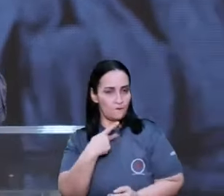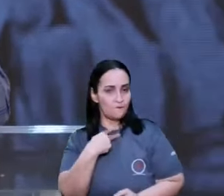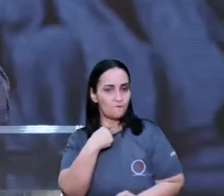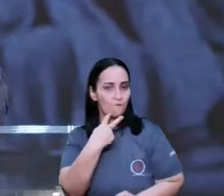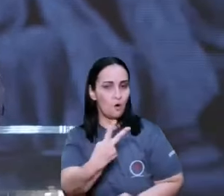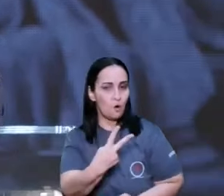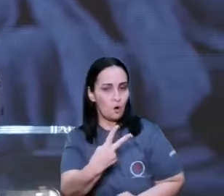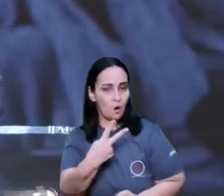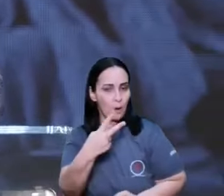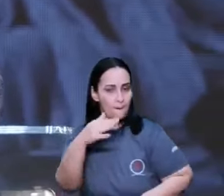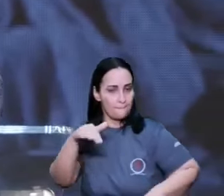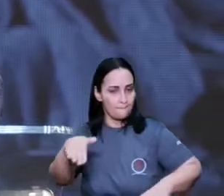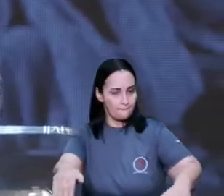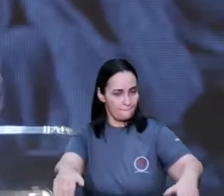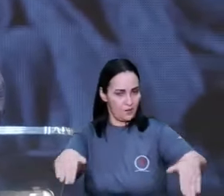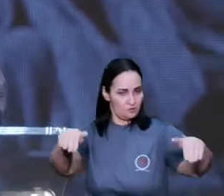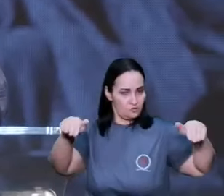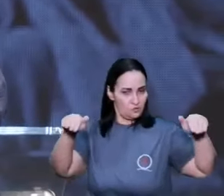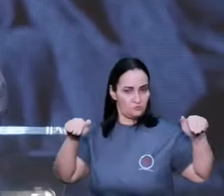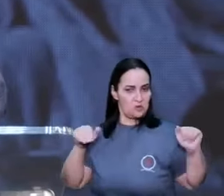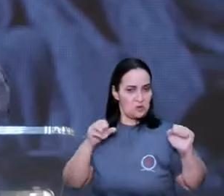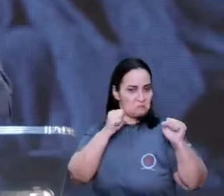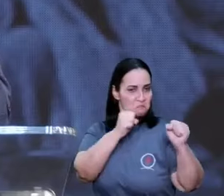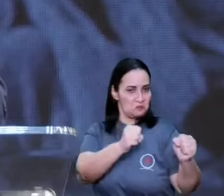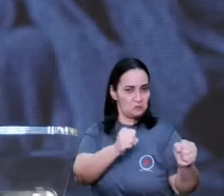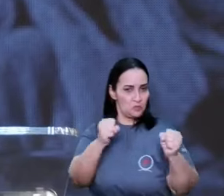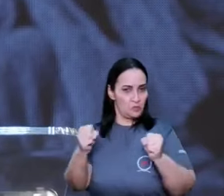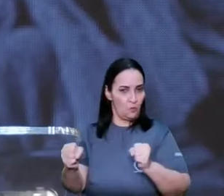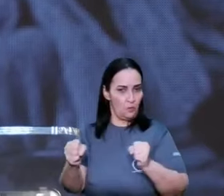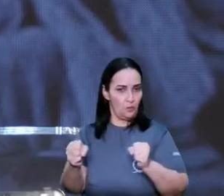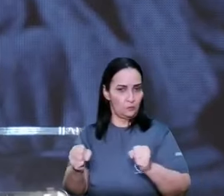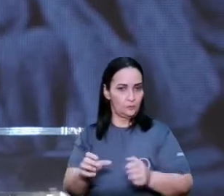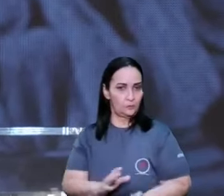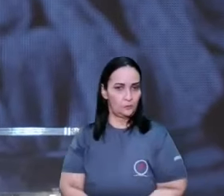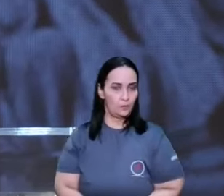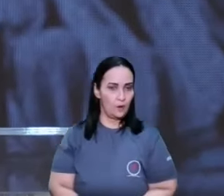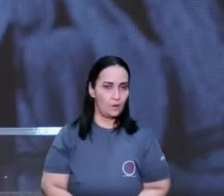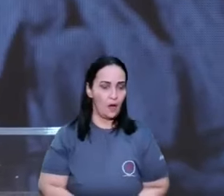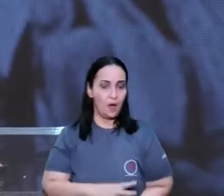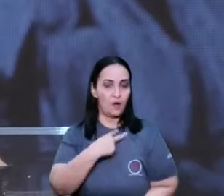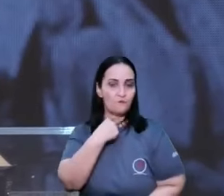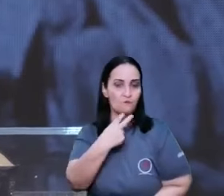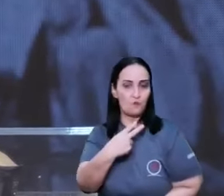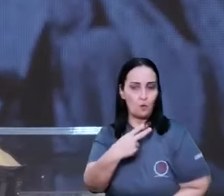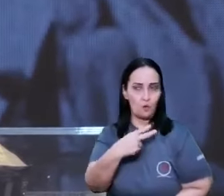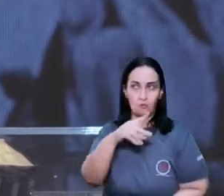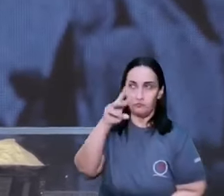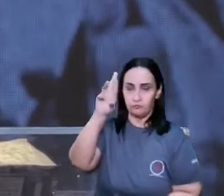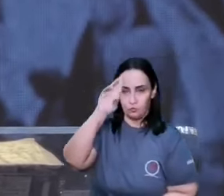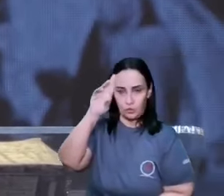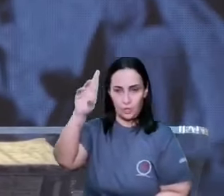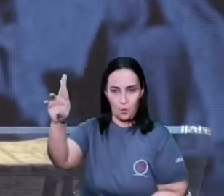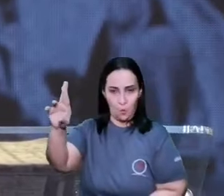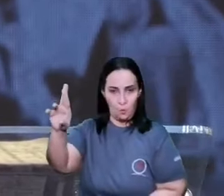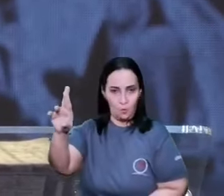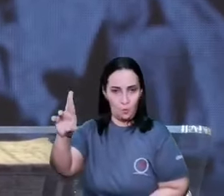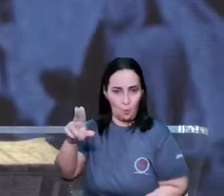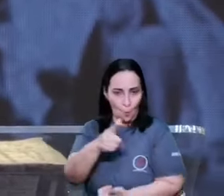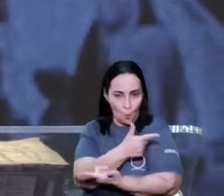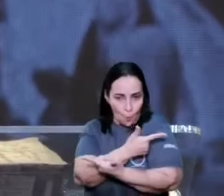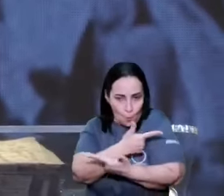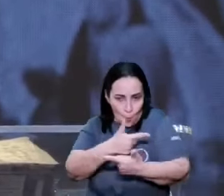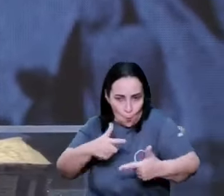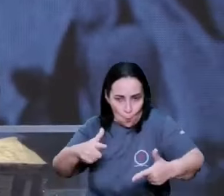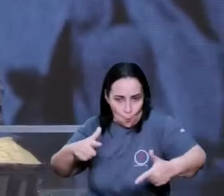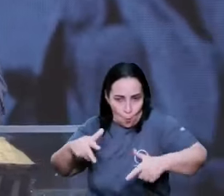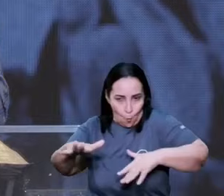ainda no Salmo 29 não diz que a voz do senhor faz tremer o deserto